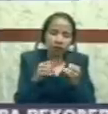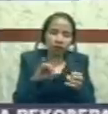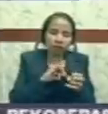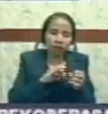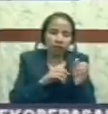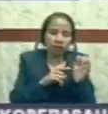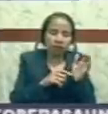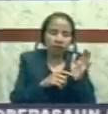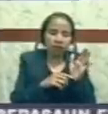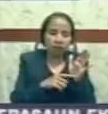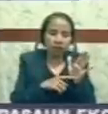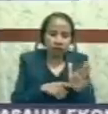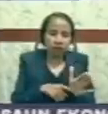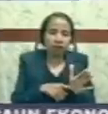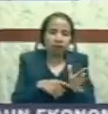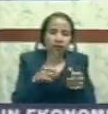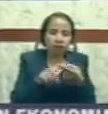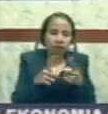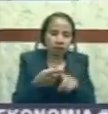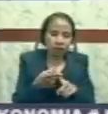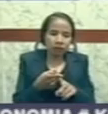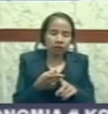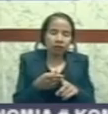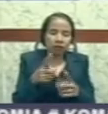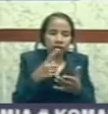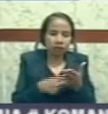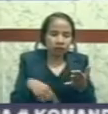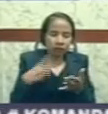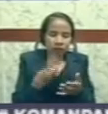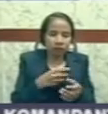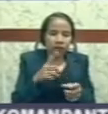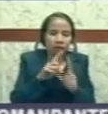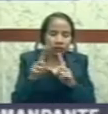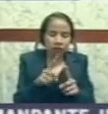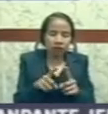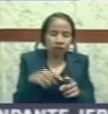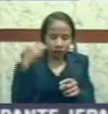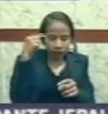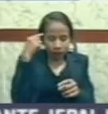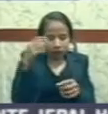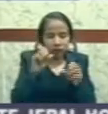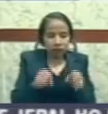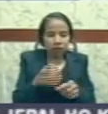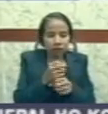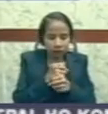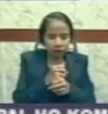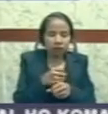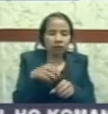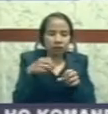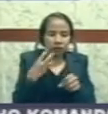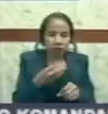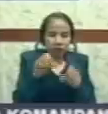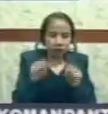colega Cira, Cira se repete, vai também com a teta e se governo Simo, pronto, e a votação foi da, né?